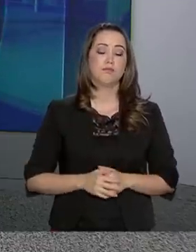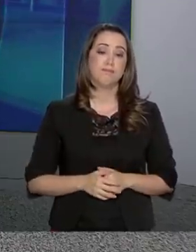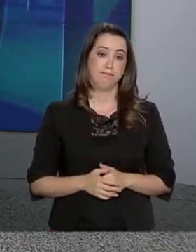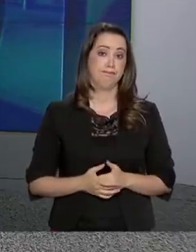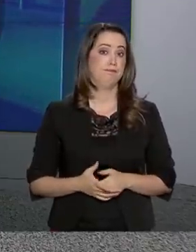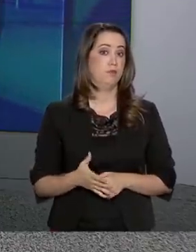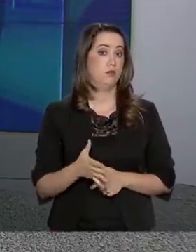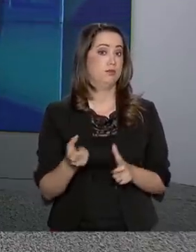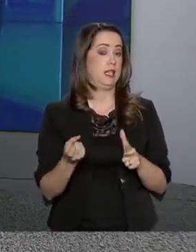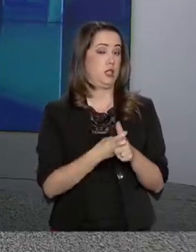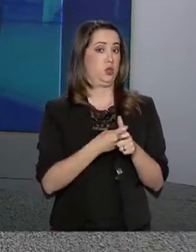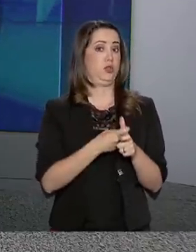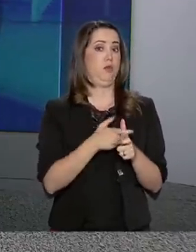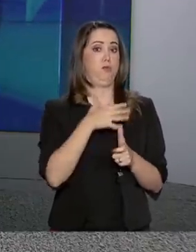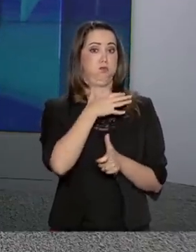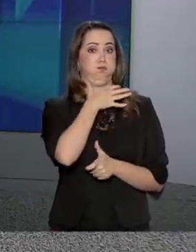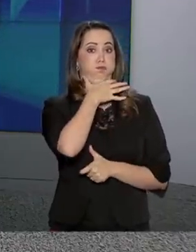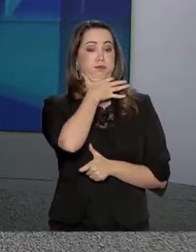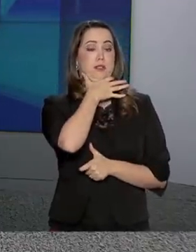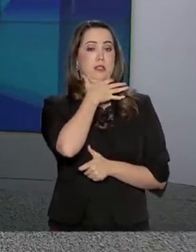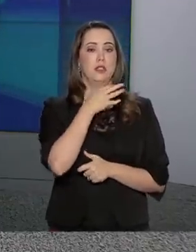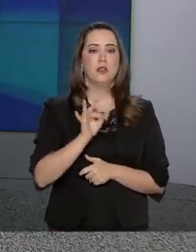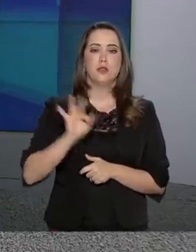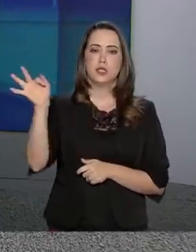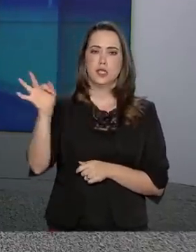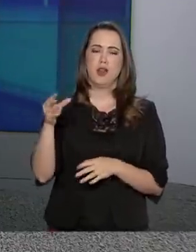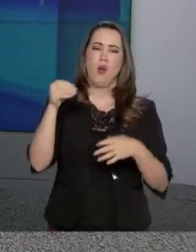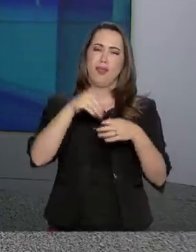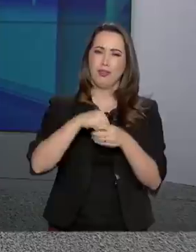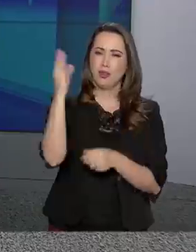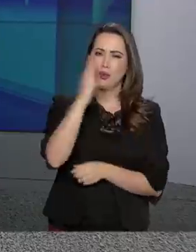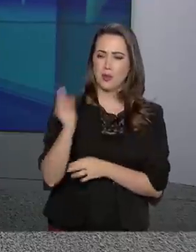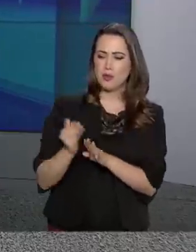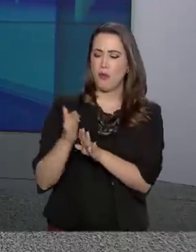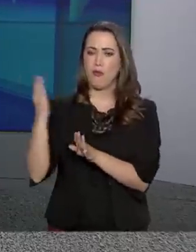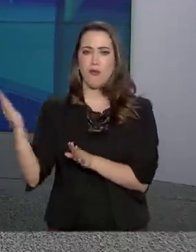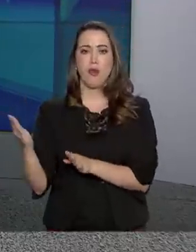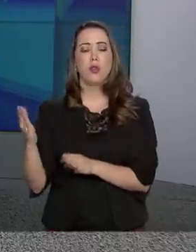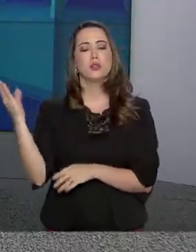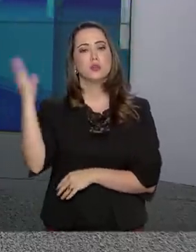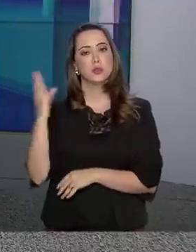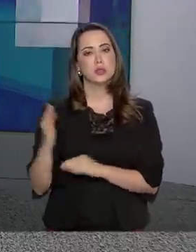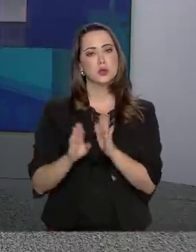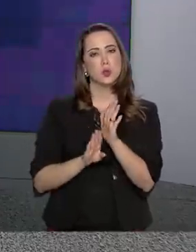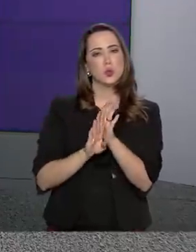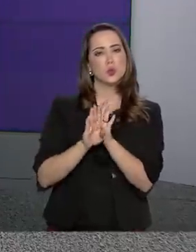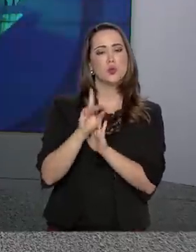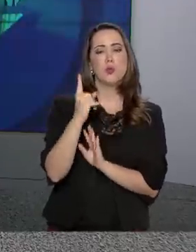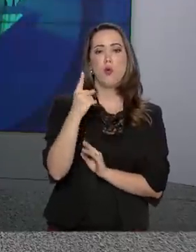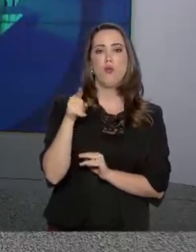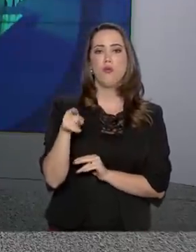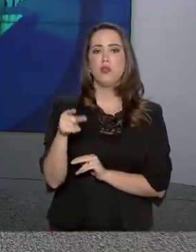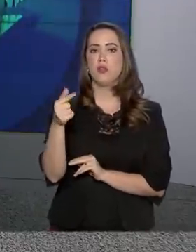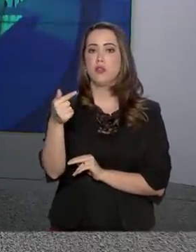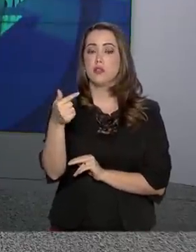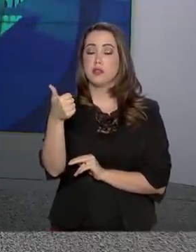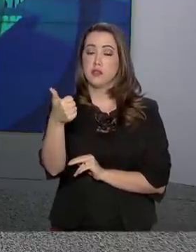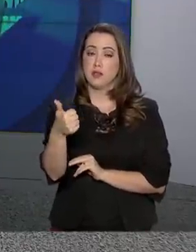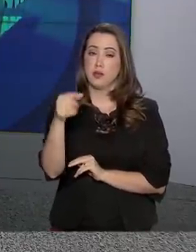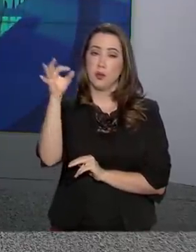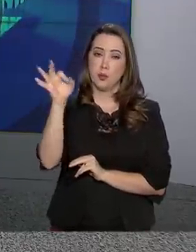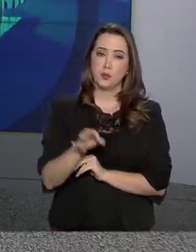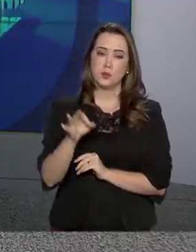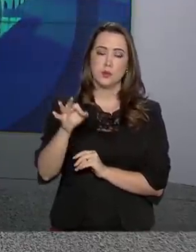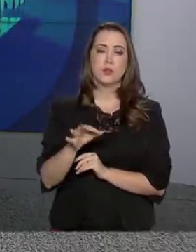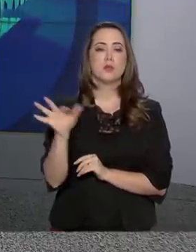dívida pública federal, que inclui o endividamento interno e externo do Brasil, aumentou 1,71% em fevereiro na comparação